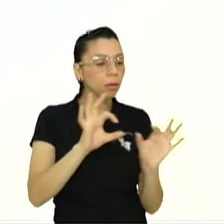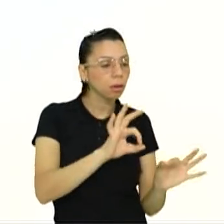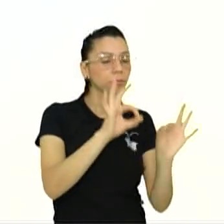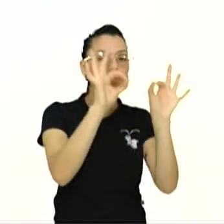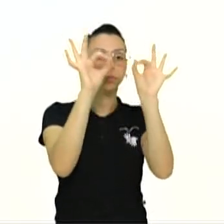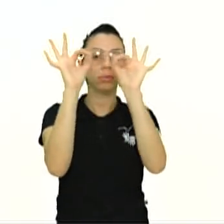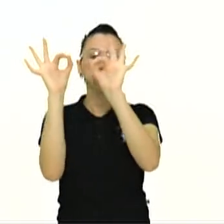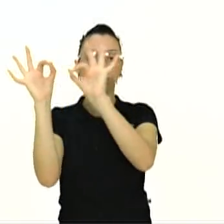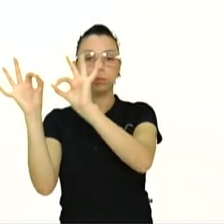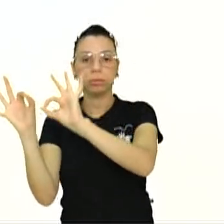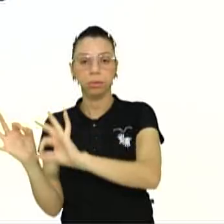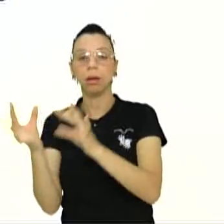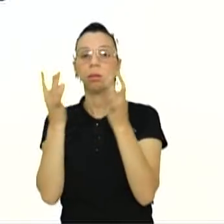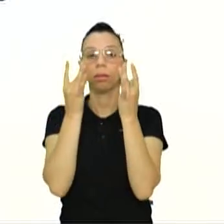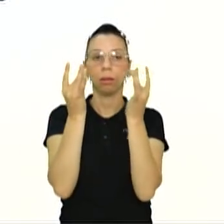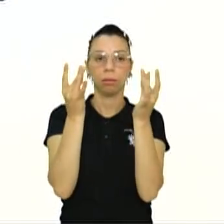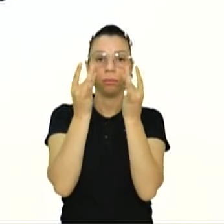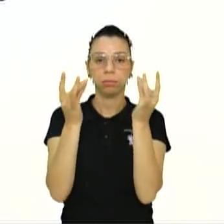teatro.